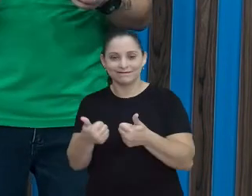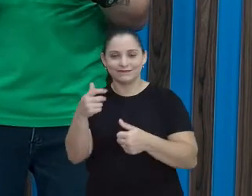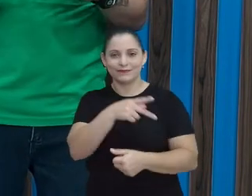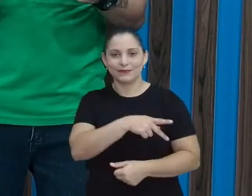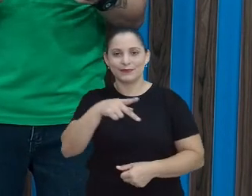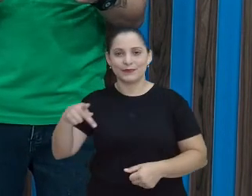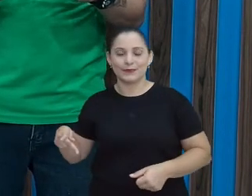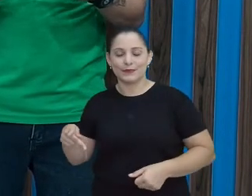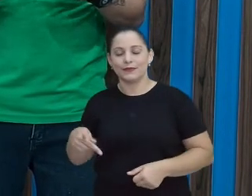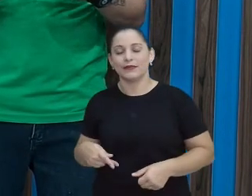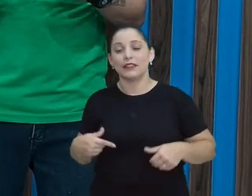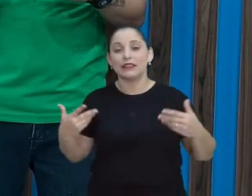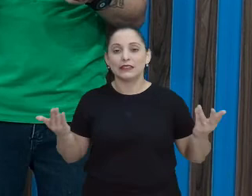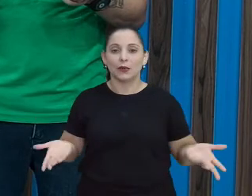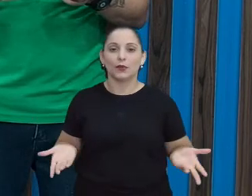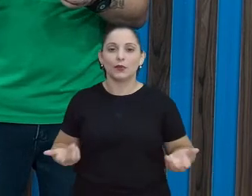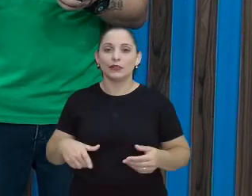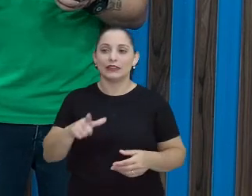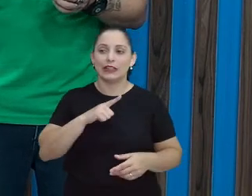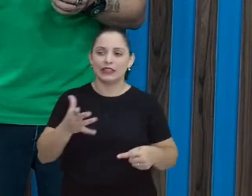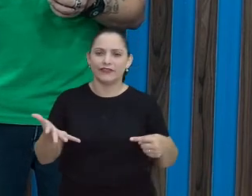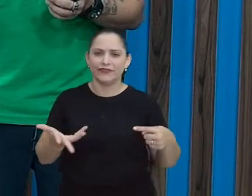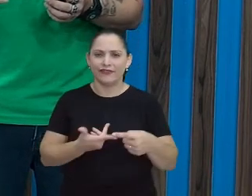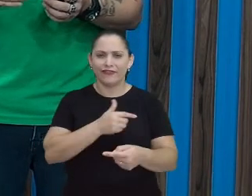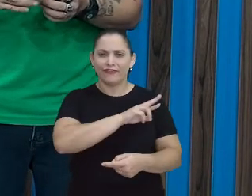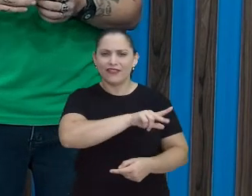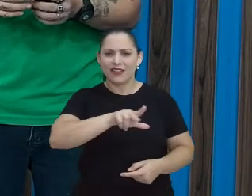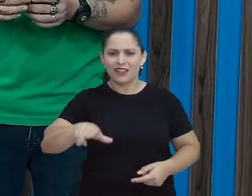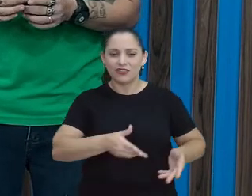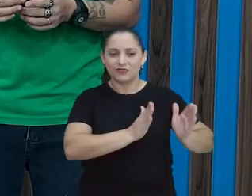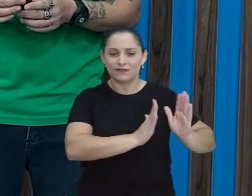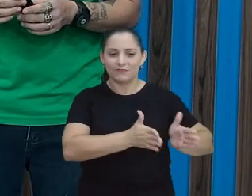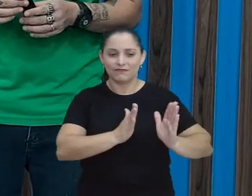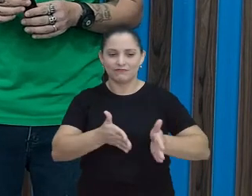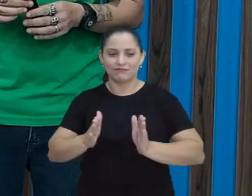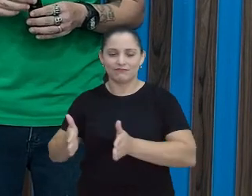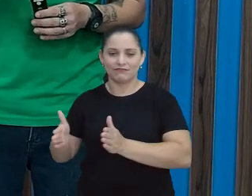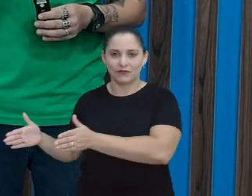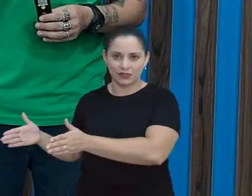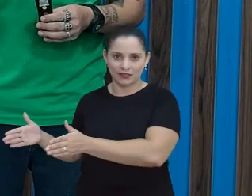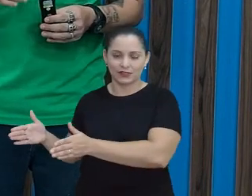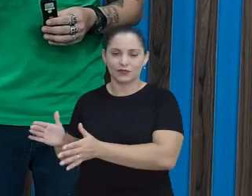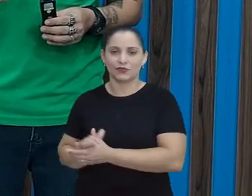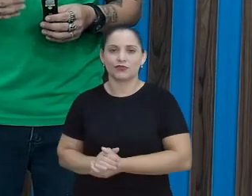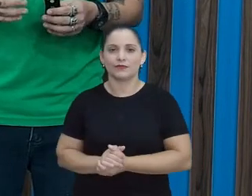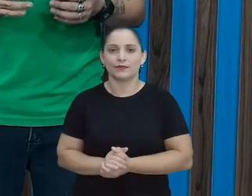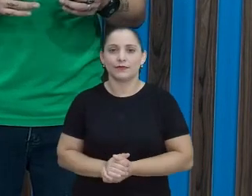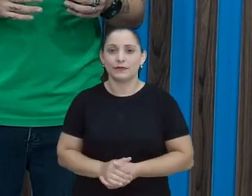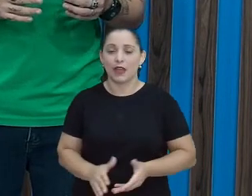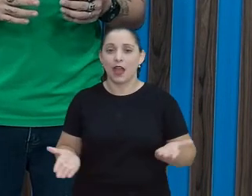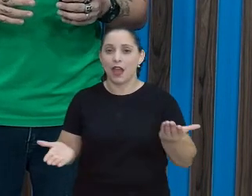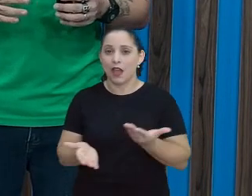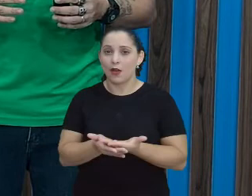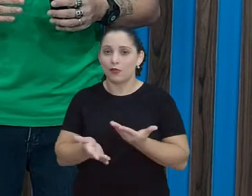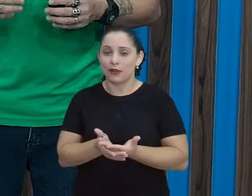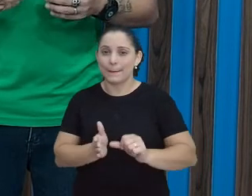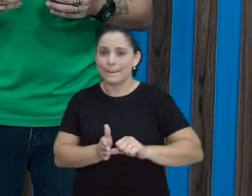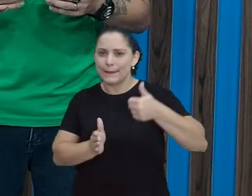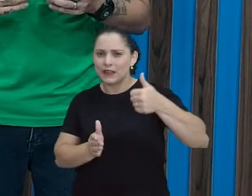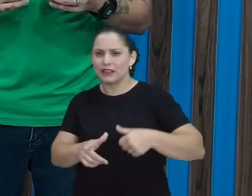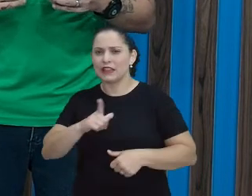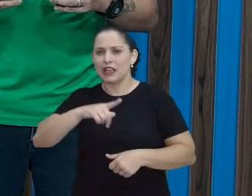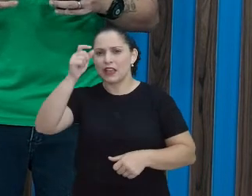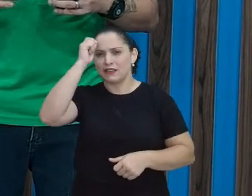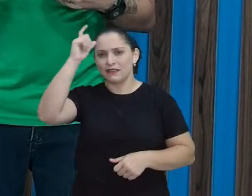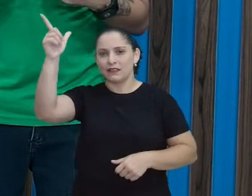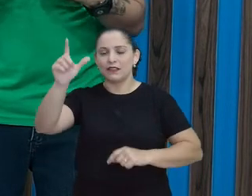Então é isso aí, né? Ou seja, existem várias etapas que a gente precisa cumprir, né? E nessa primeira aula, o professor Pedro, a gente trouxe muito a